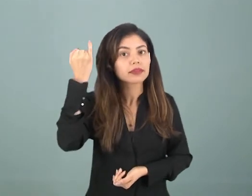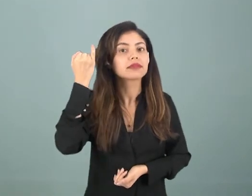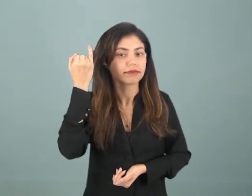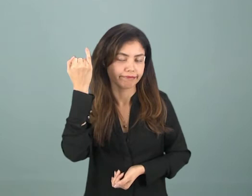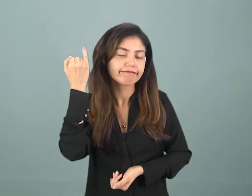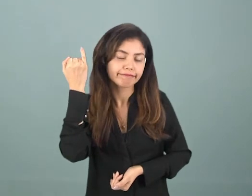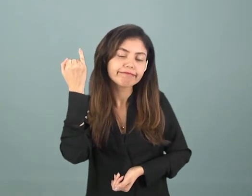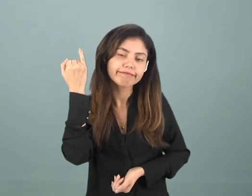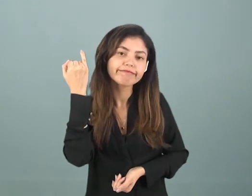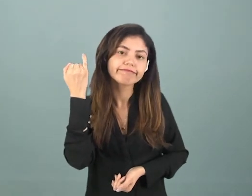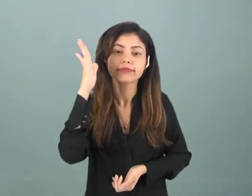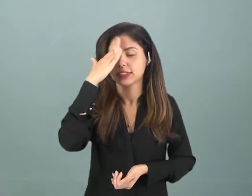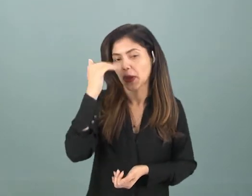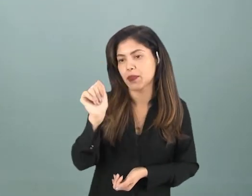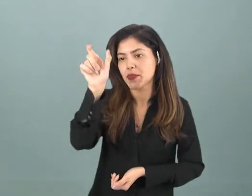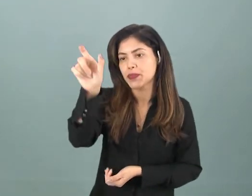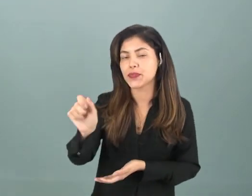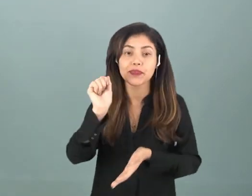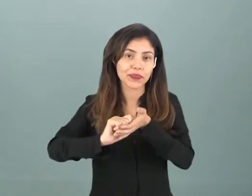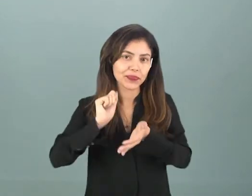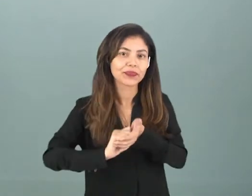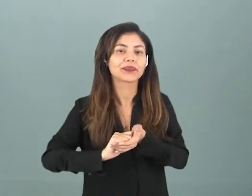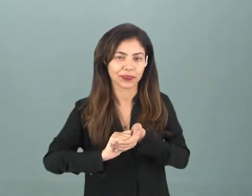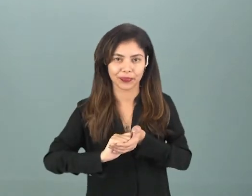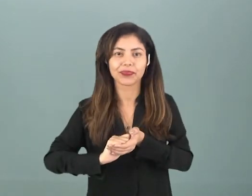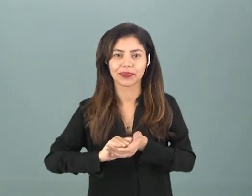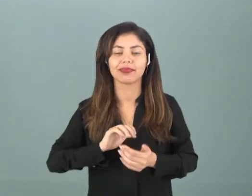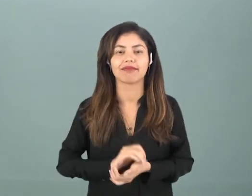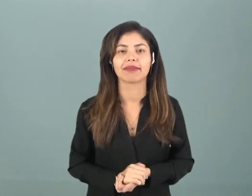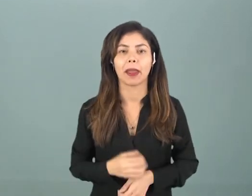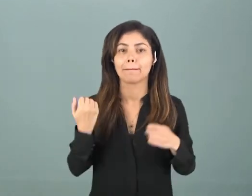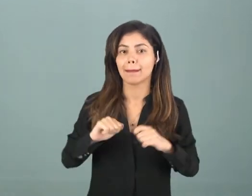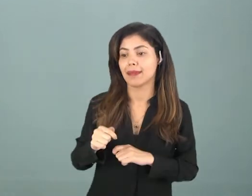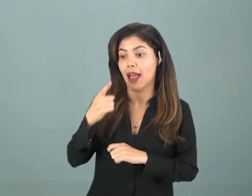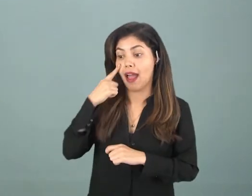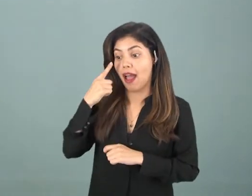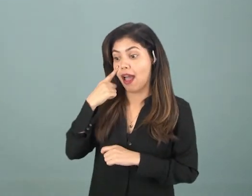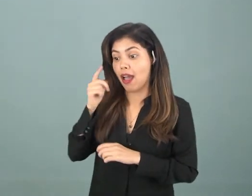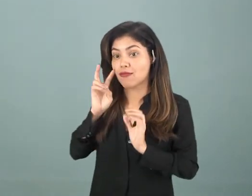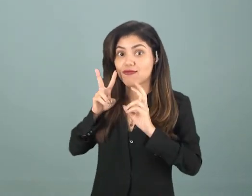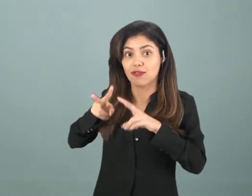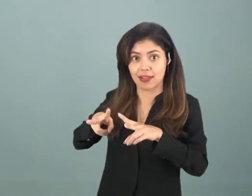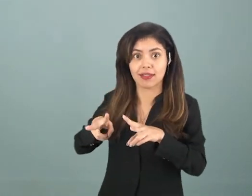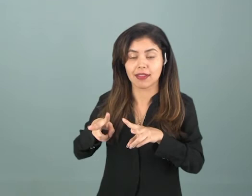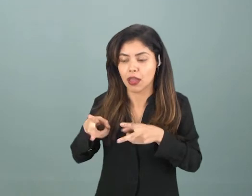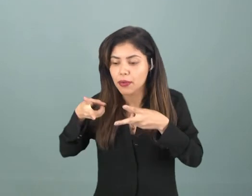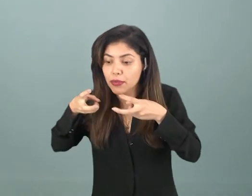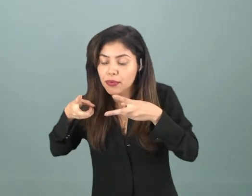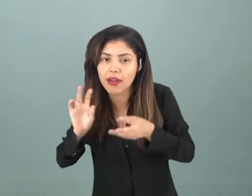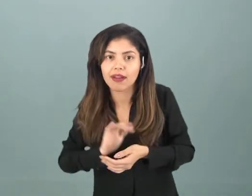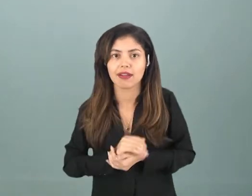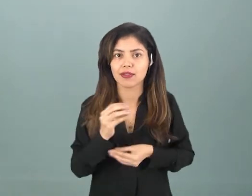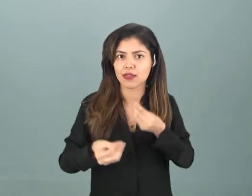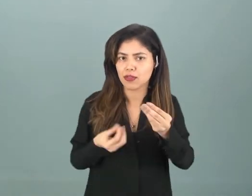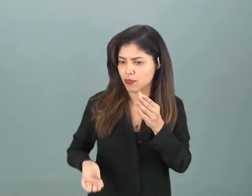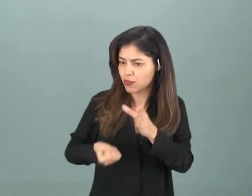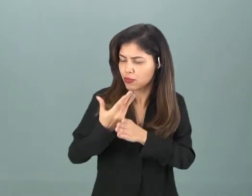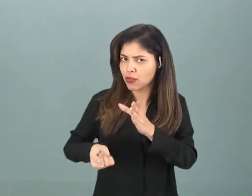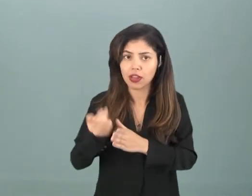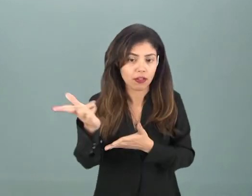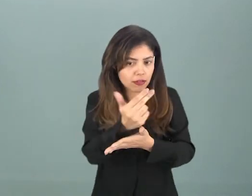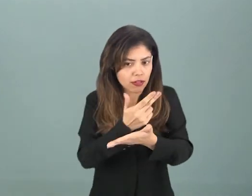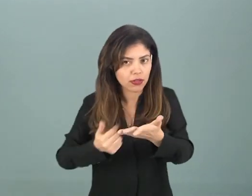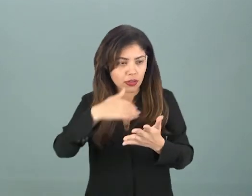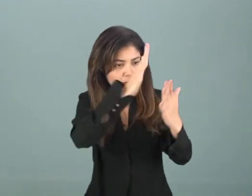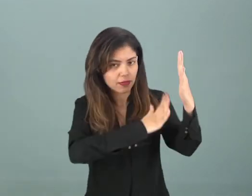esse texto, da biografia. A gente sempre tem que se interessar com aquela pessoa que produziu aquela obra, que desenhou